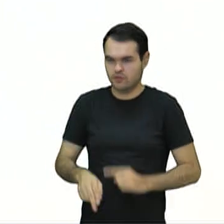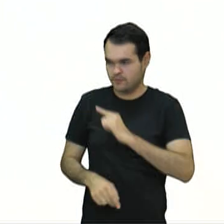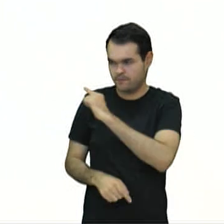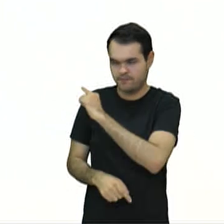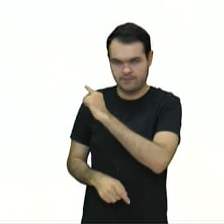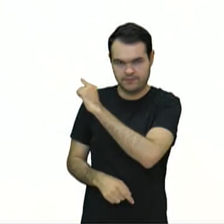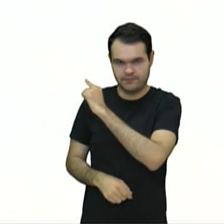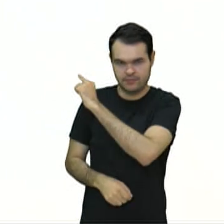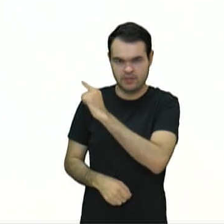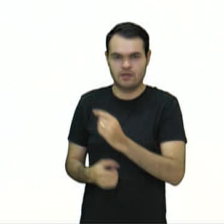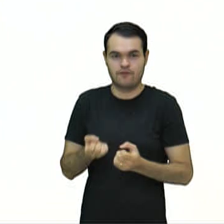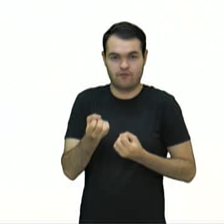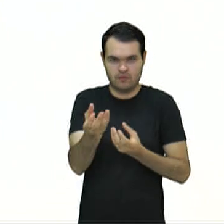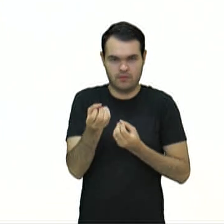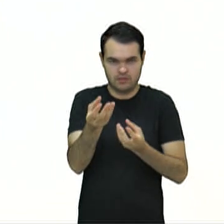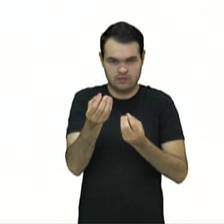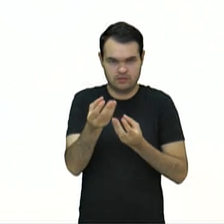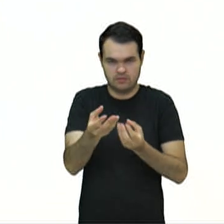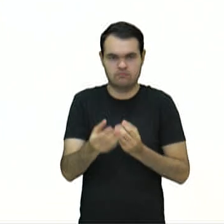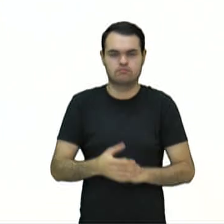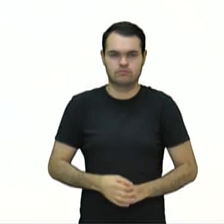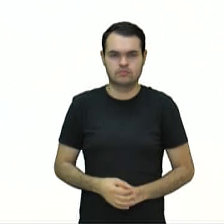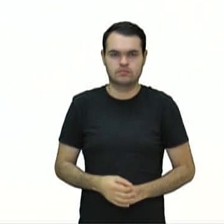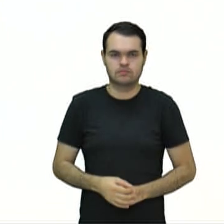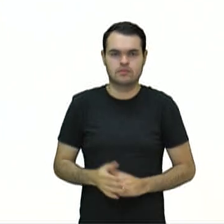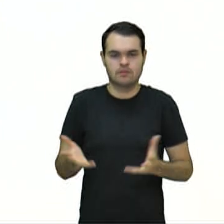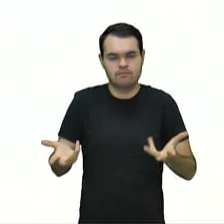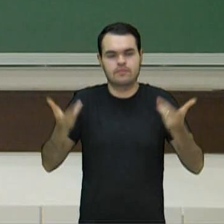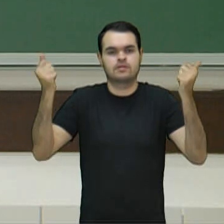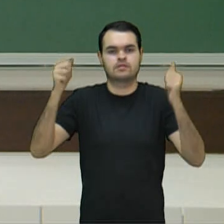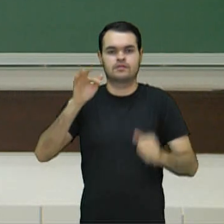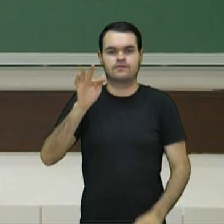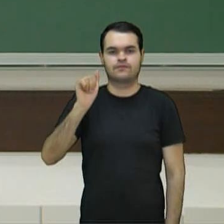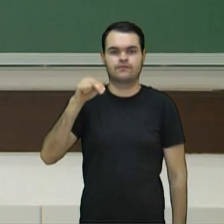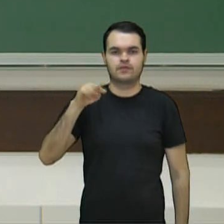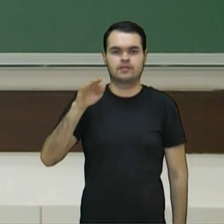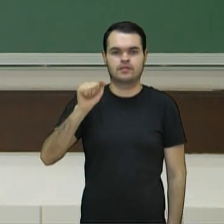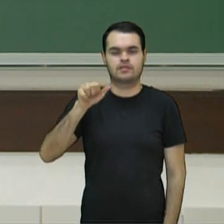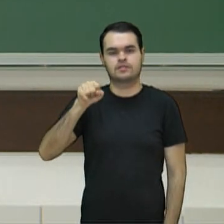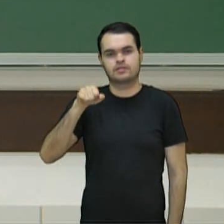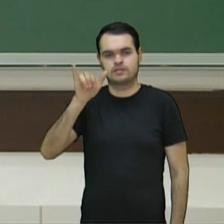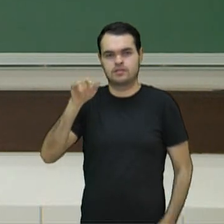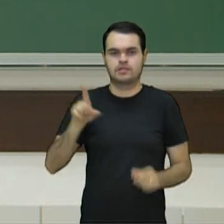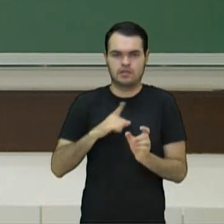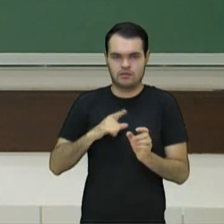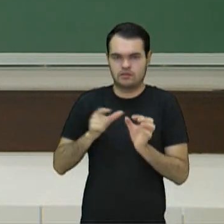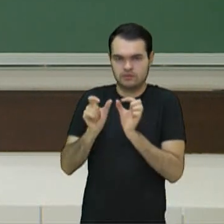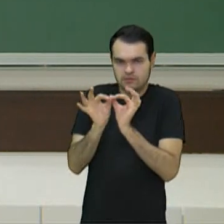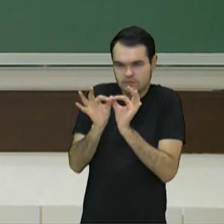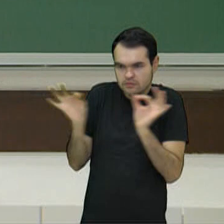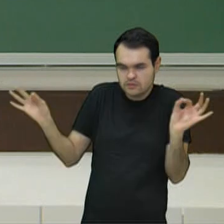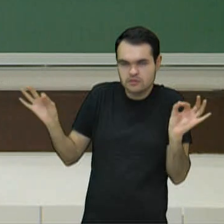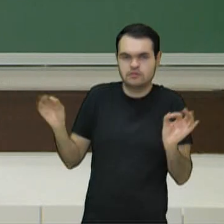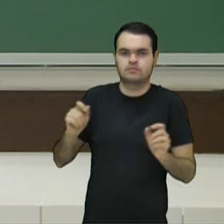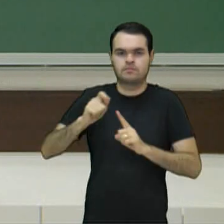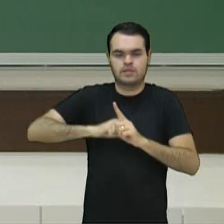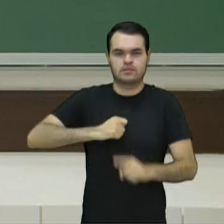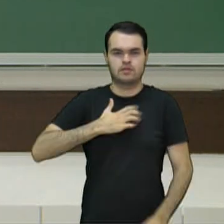Né, encontra-se aqui essa informação. Né, Amazing Fantasy, number 15, August 1962, em agosto